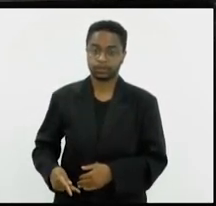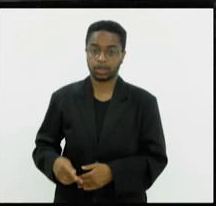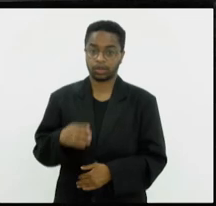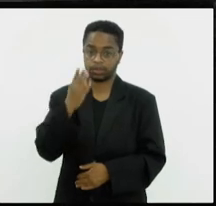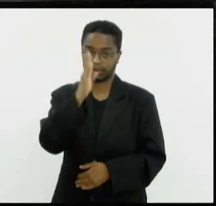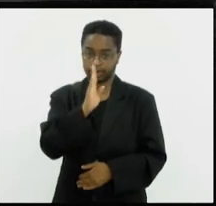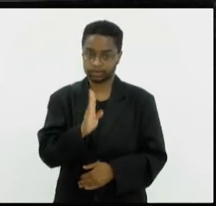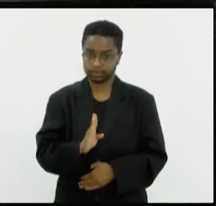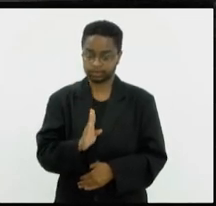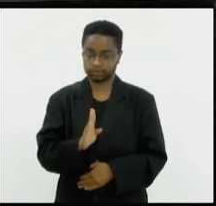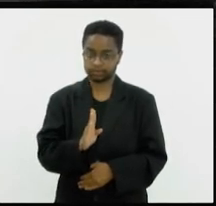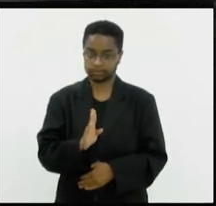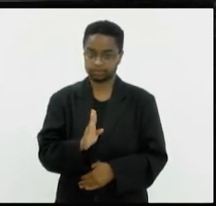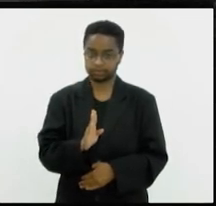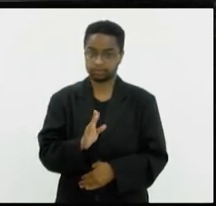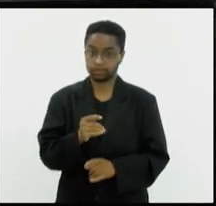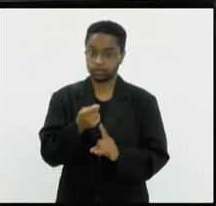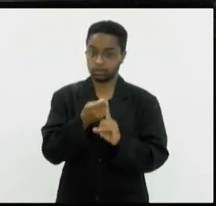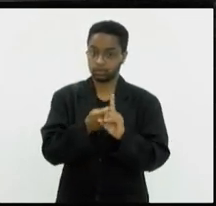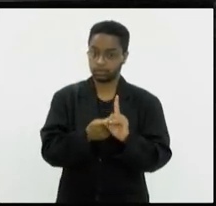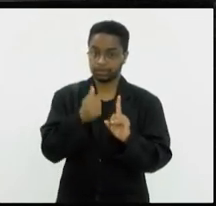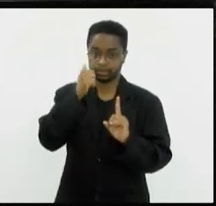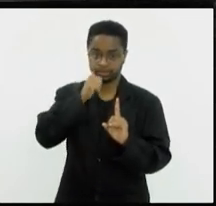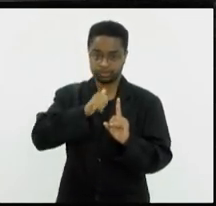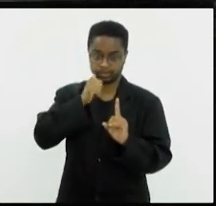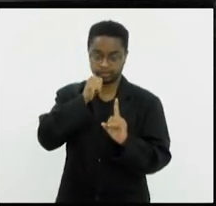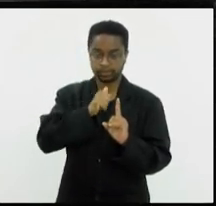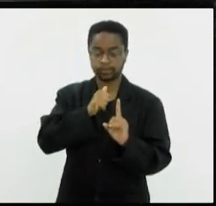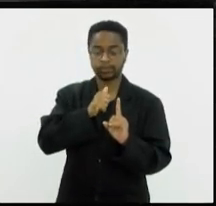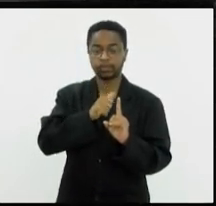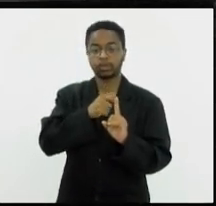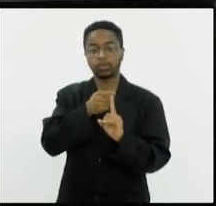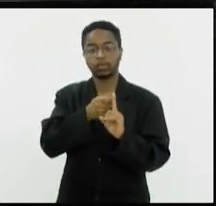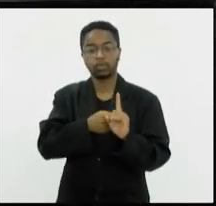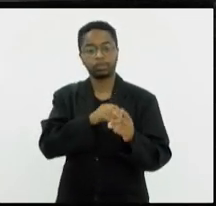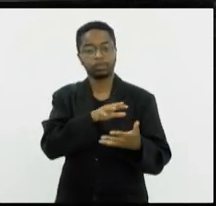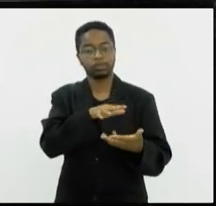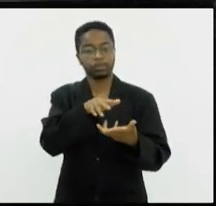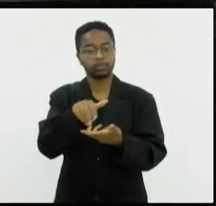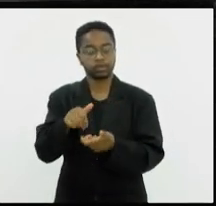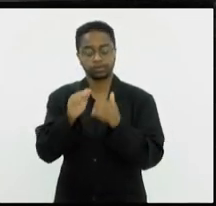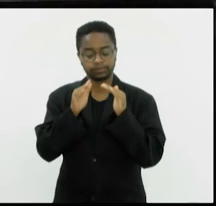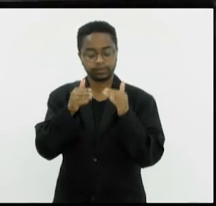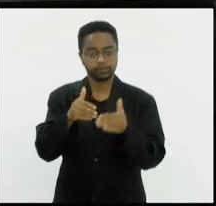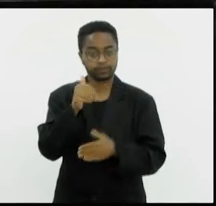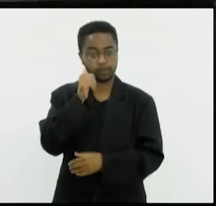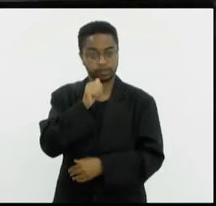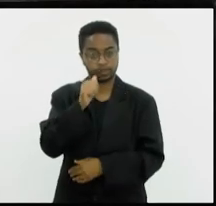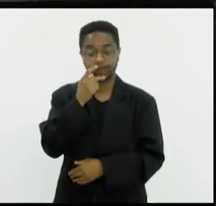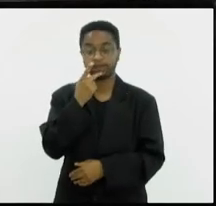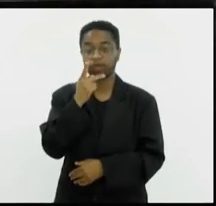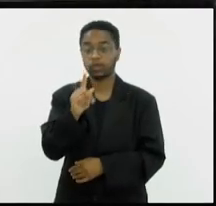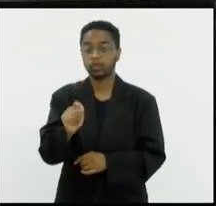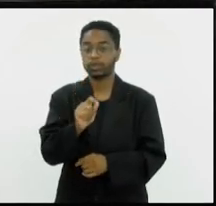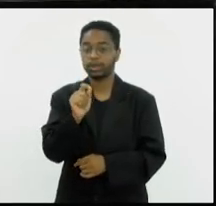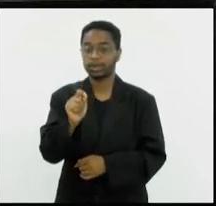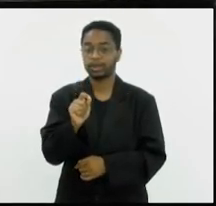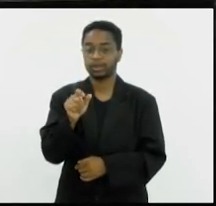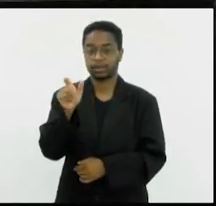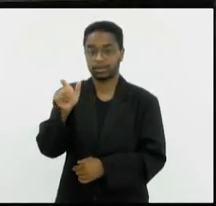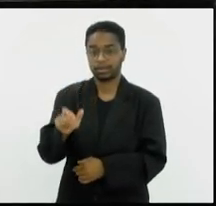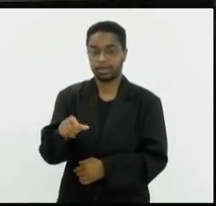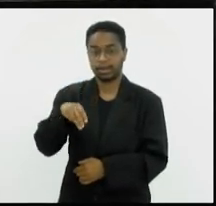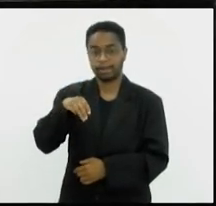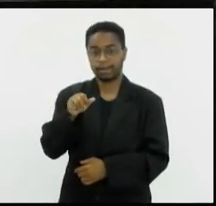Brasil no mês da mulher no mês internacional da mulher diz que a Maria